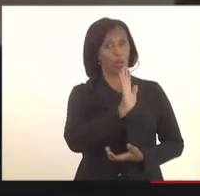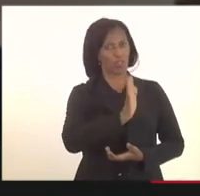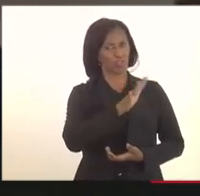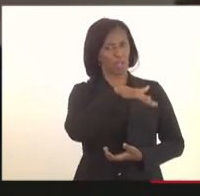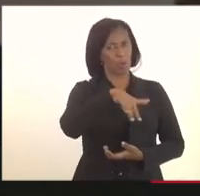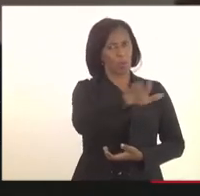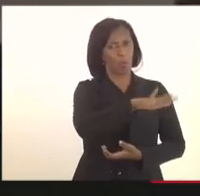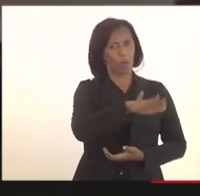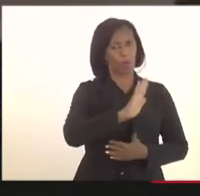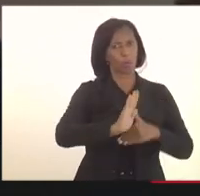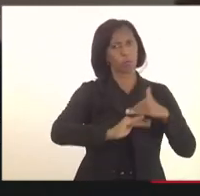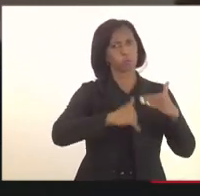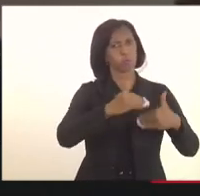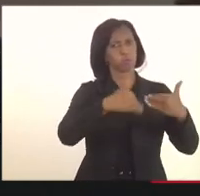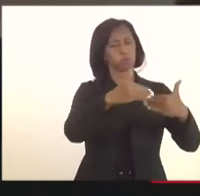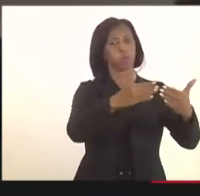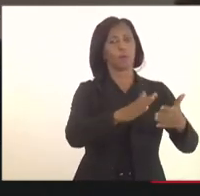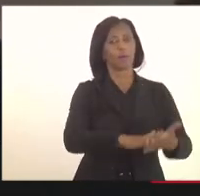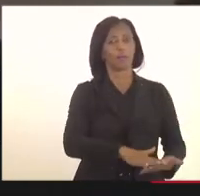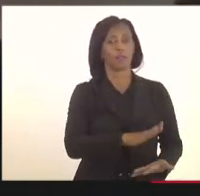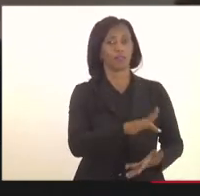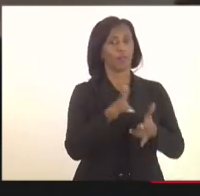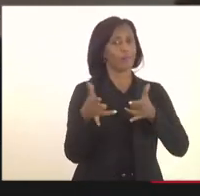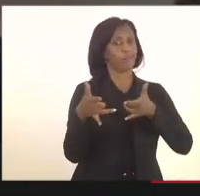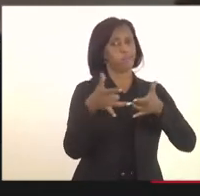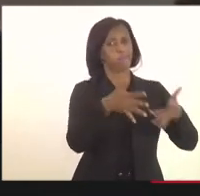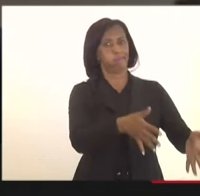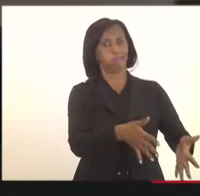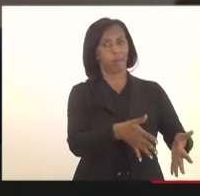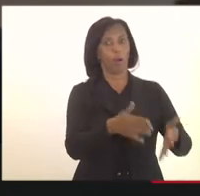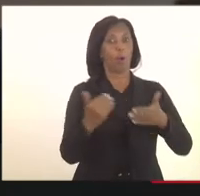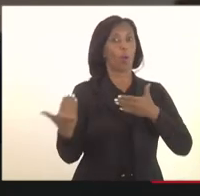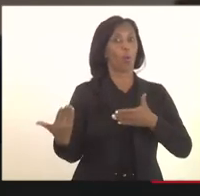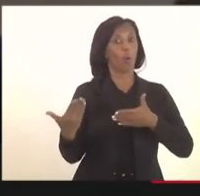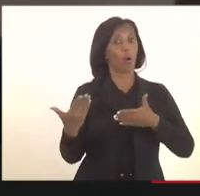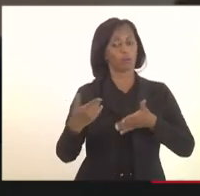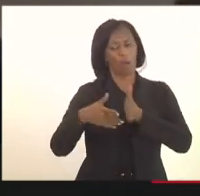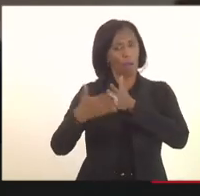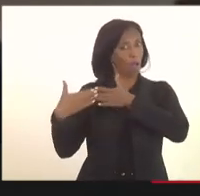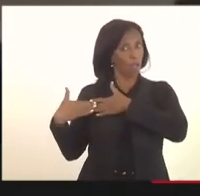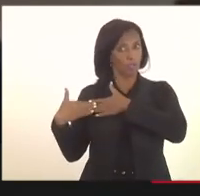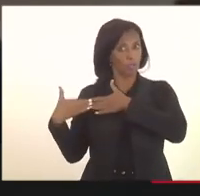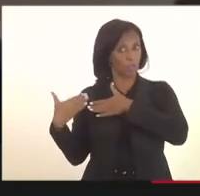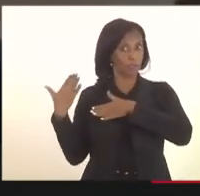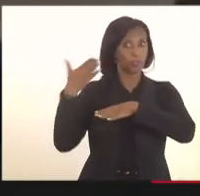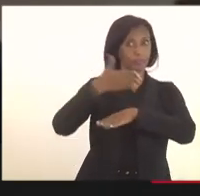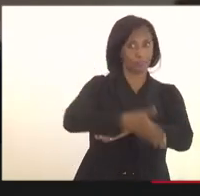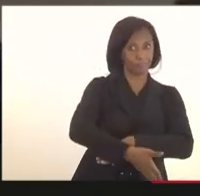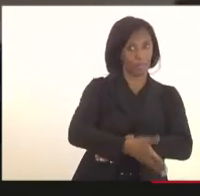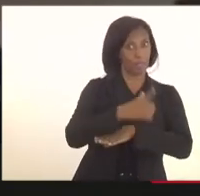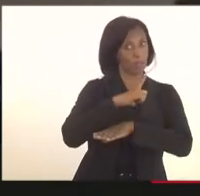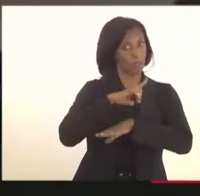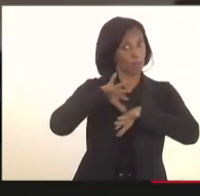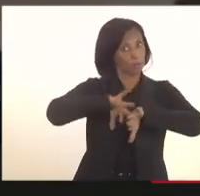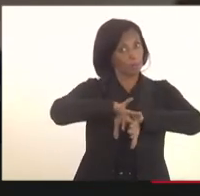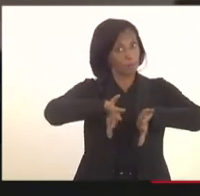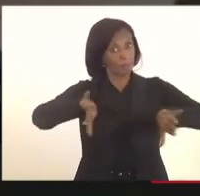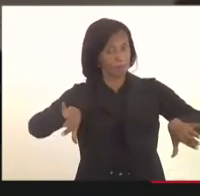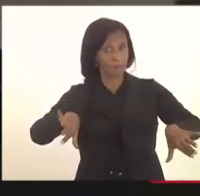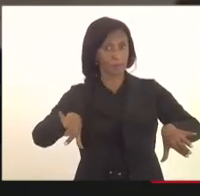de evolução e abandono muito antes da Petronas fazer parte do consórcio. Então, há uma separação entre o